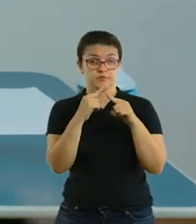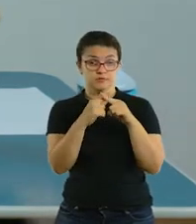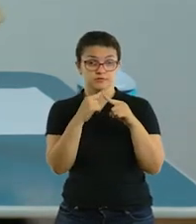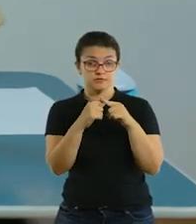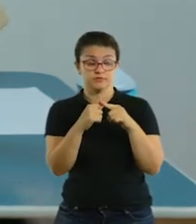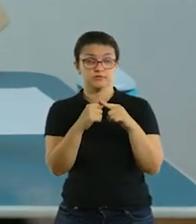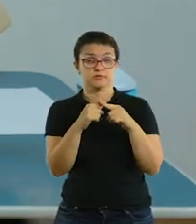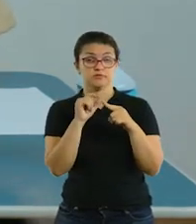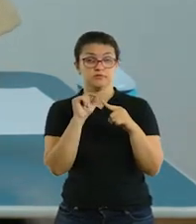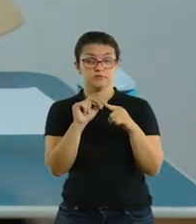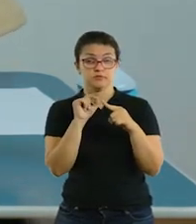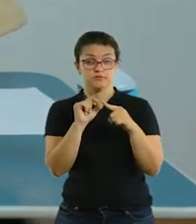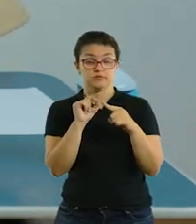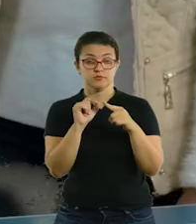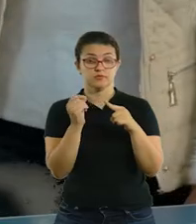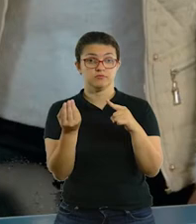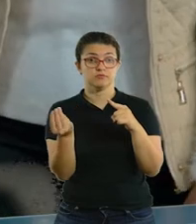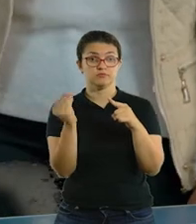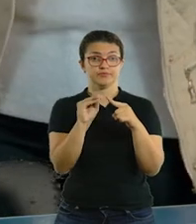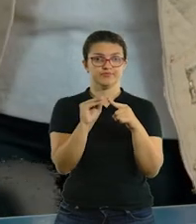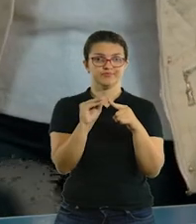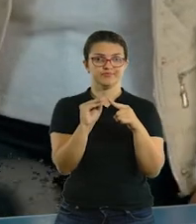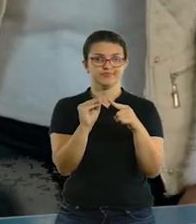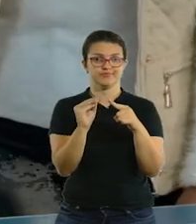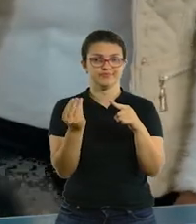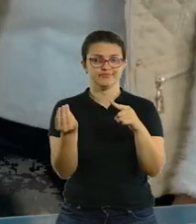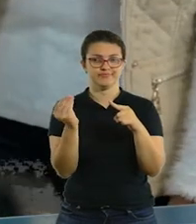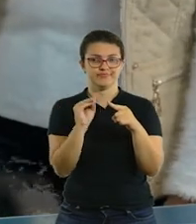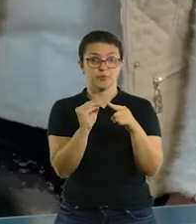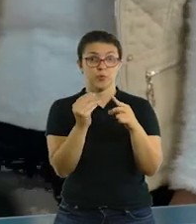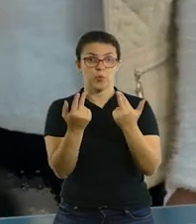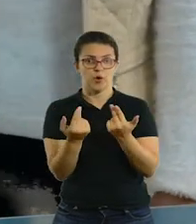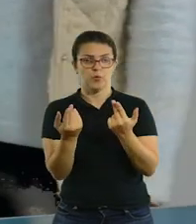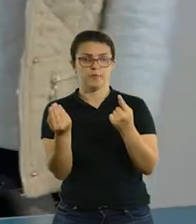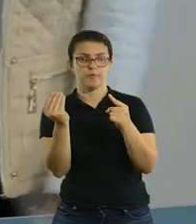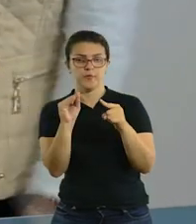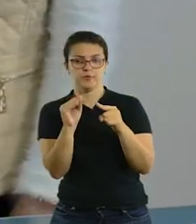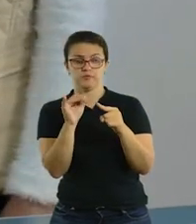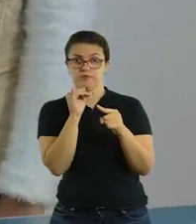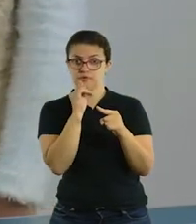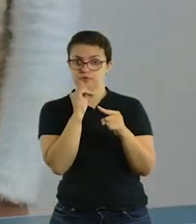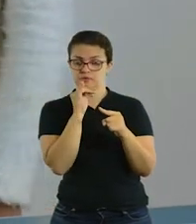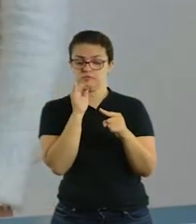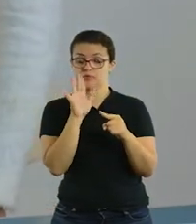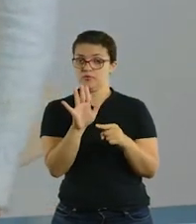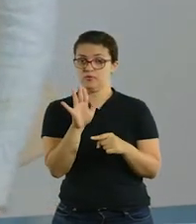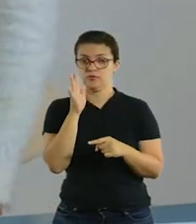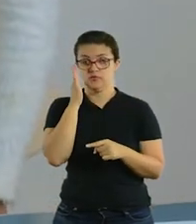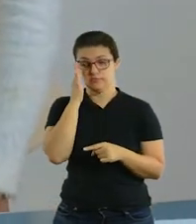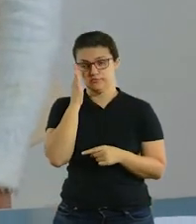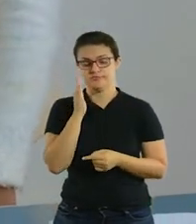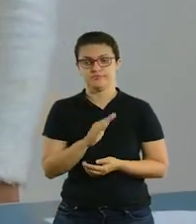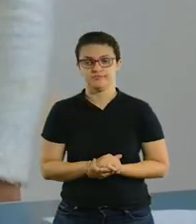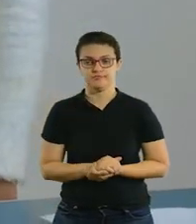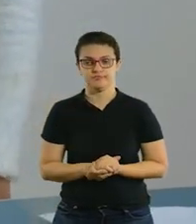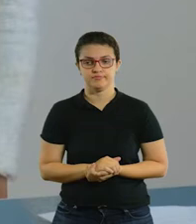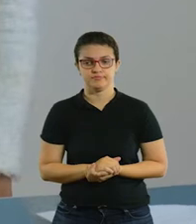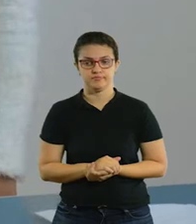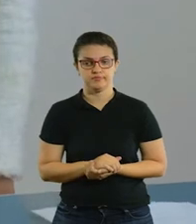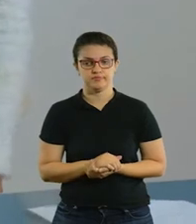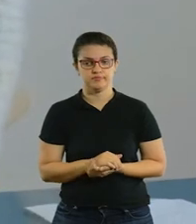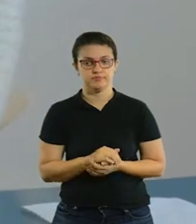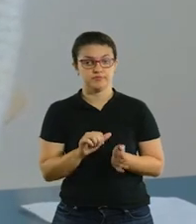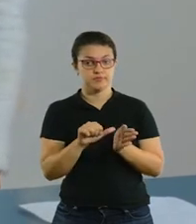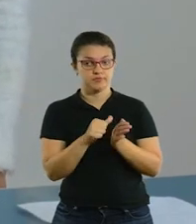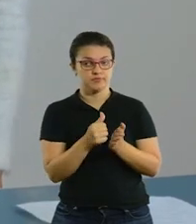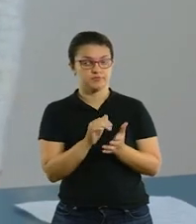Então, multiplicar é o ato de adicionar parcelas iguais. Então, eu trouxe um exemplo aqui para vocês, ó. Eu tenho aqui no